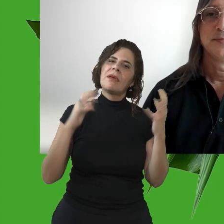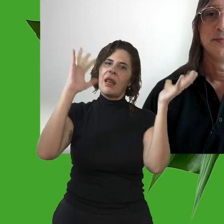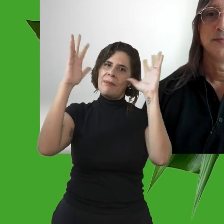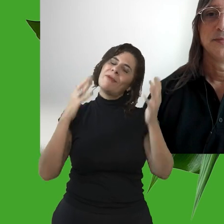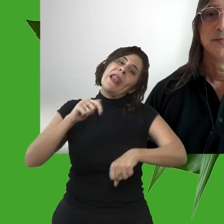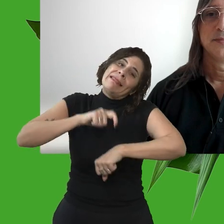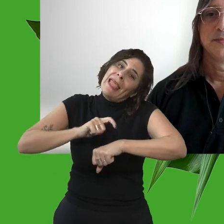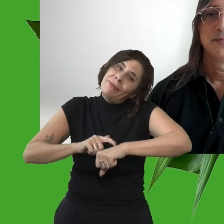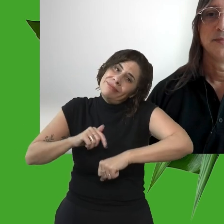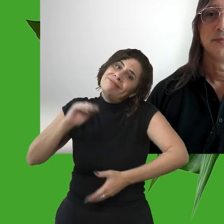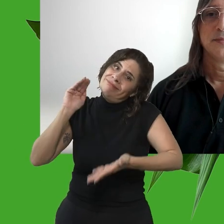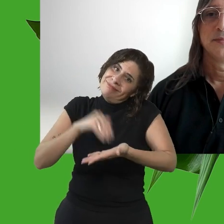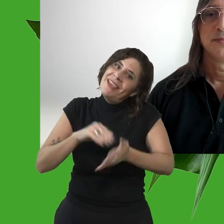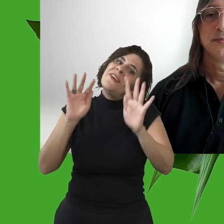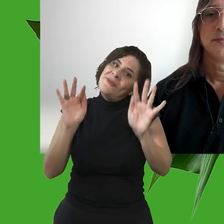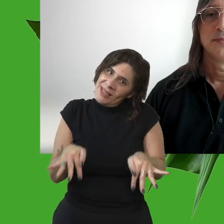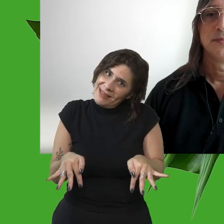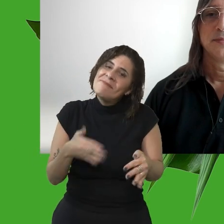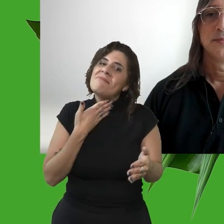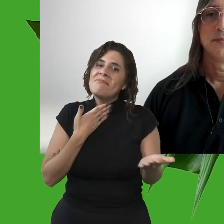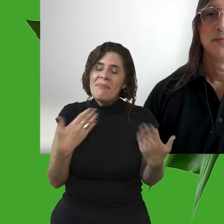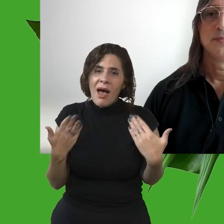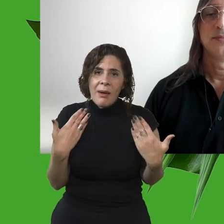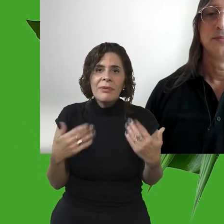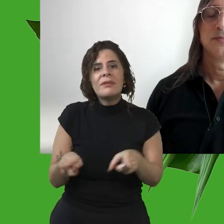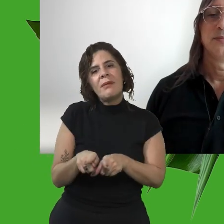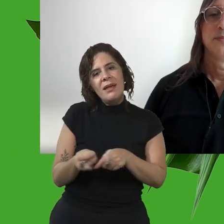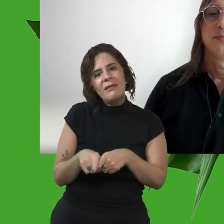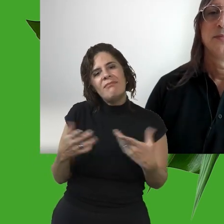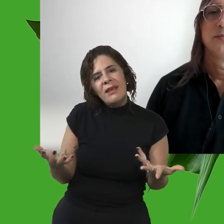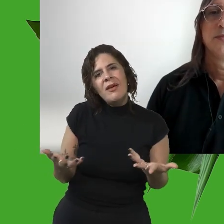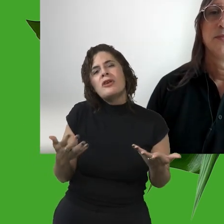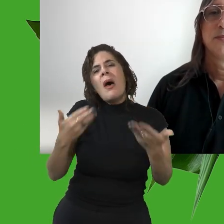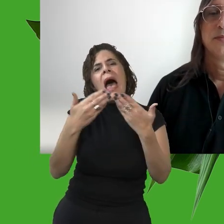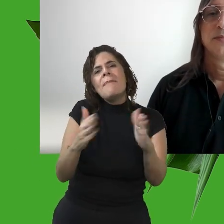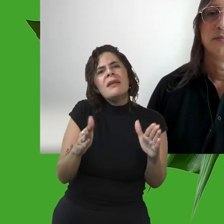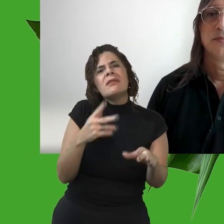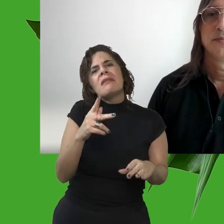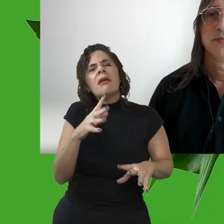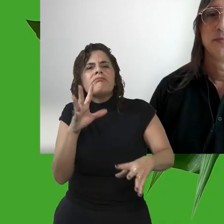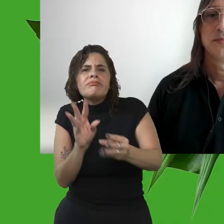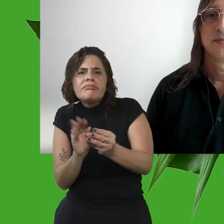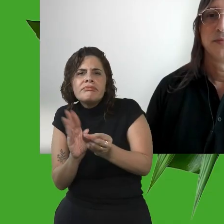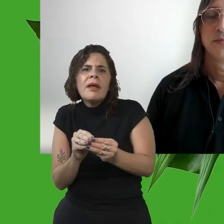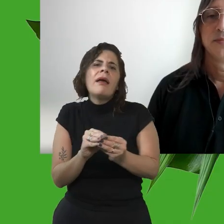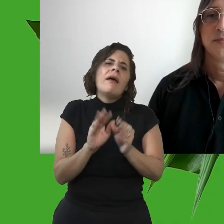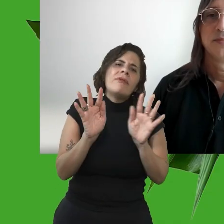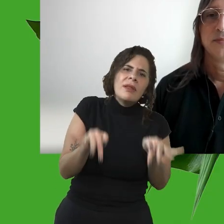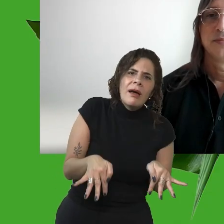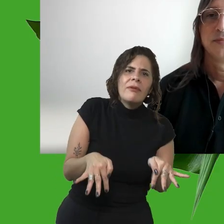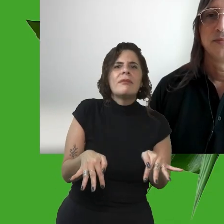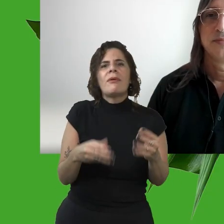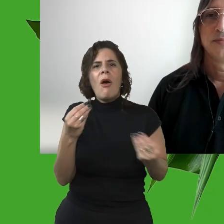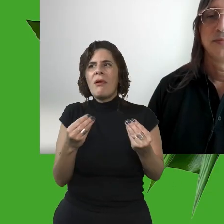tempo está finalizando aqui no Papo com o André e também com a Yaya. Eu quero abrir para vocês, para considerações finais, recados finais, o